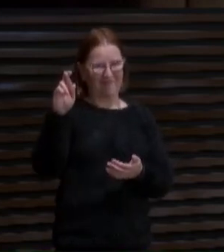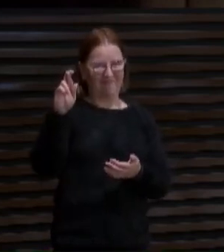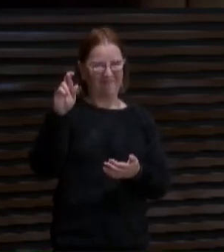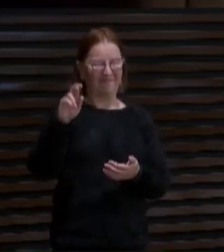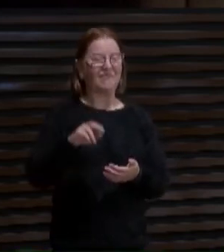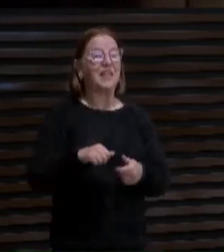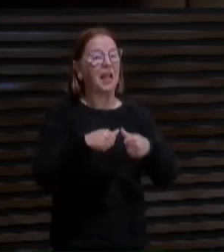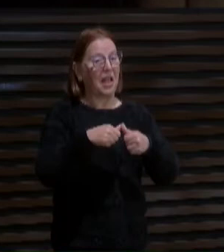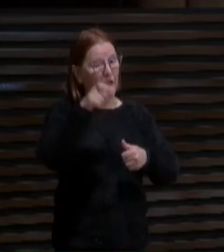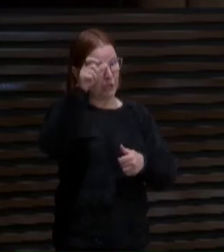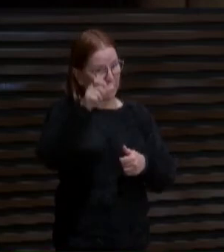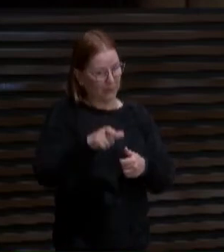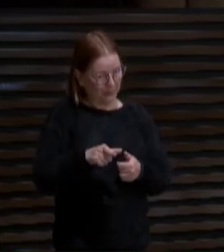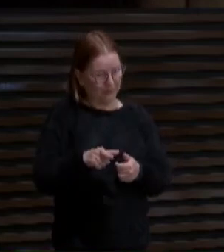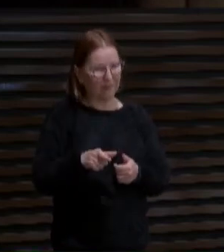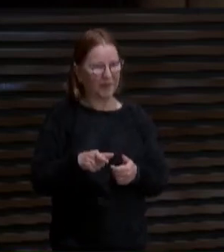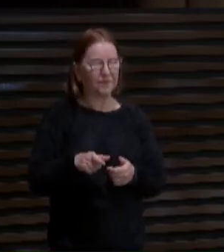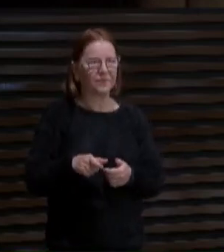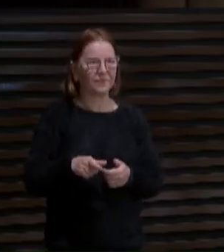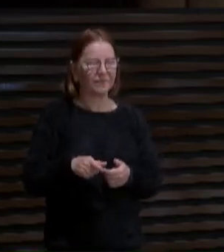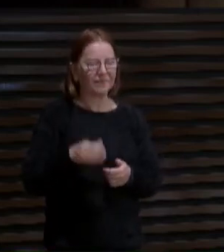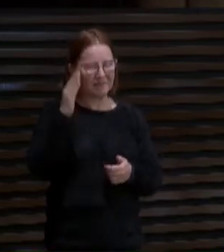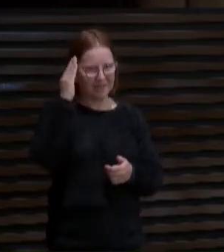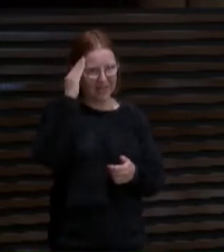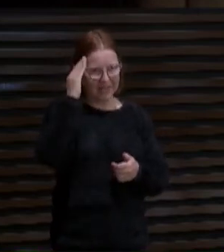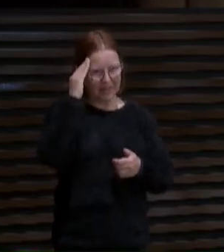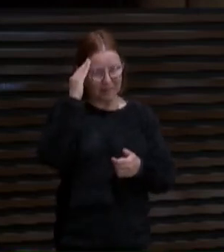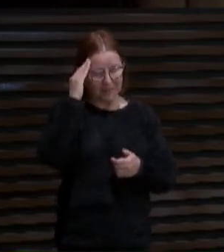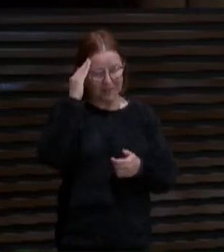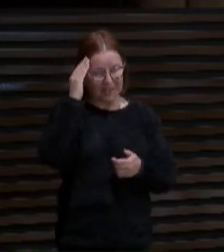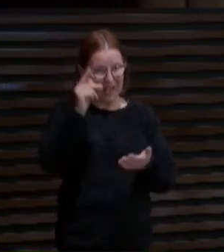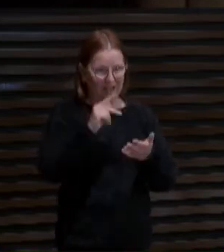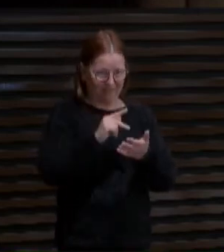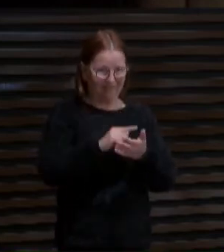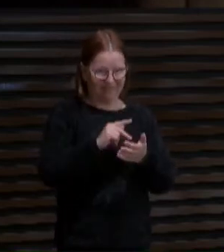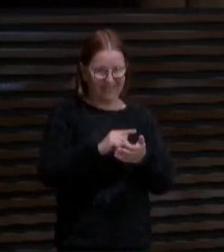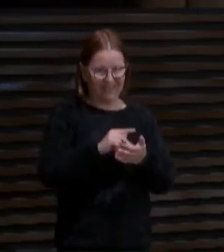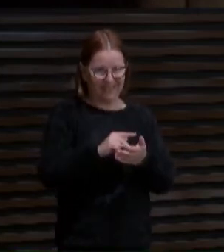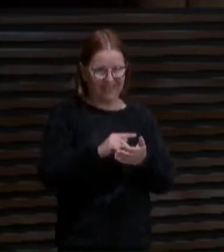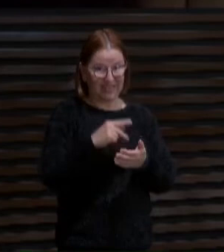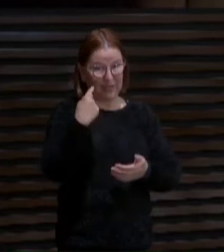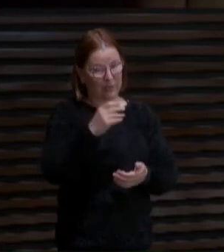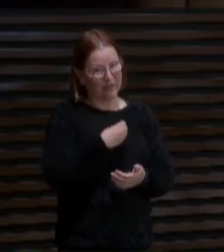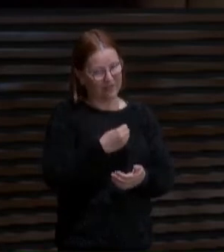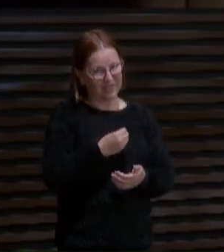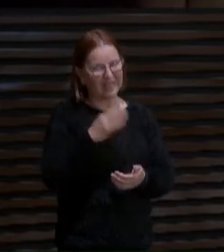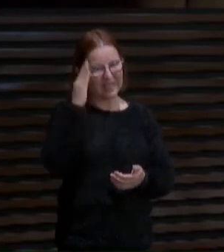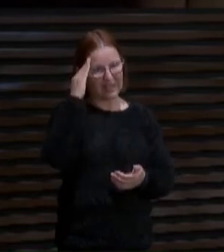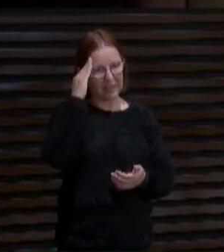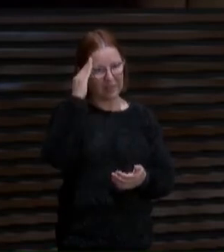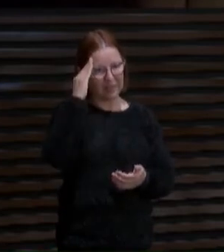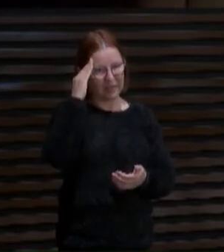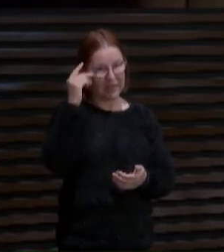Espírito teve a graça de reconhecer a verdade a seu respeito que sabia que os seus mais